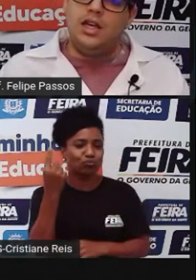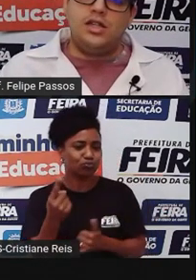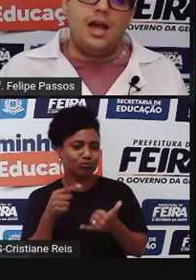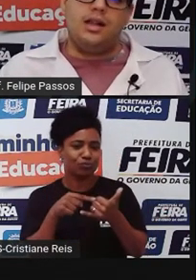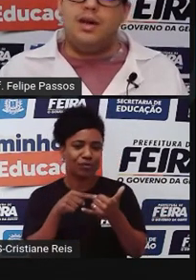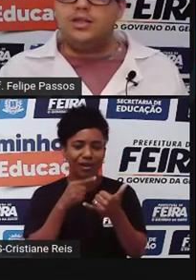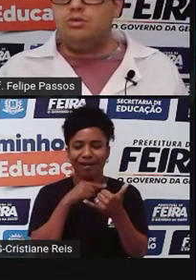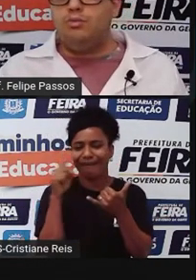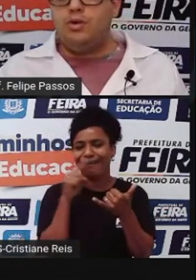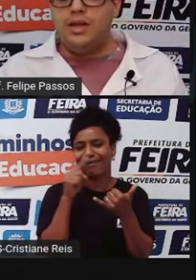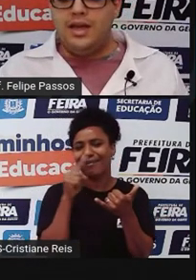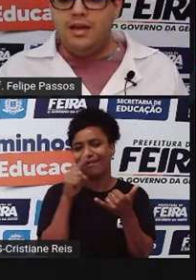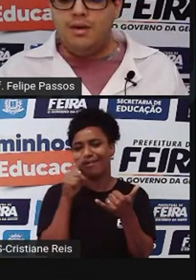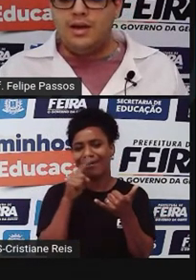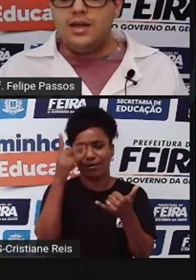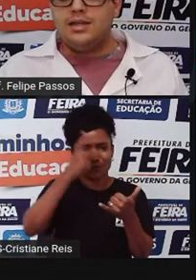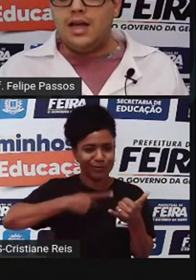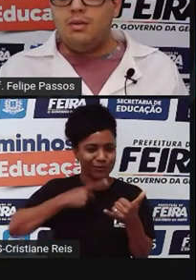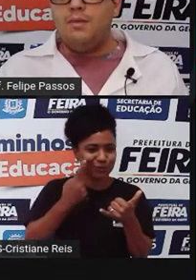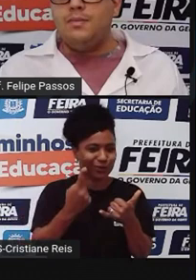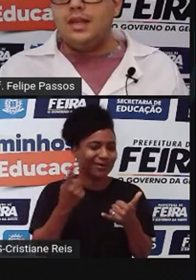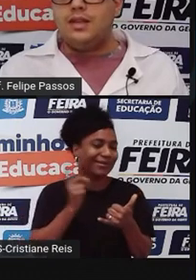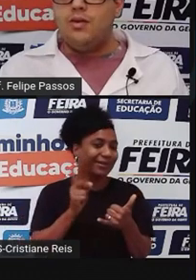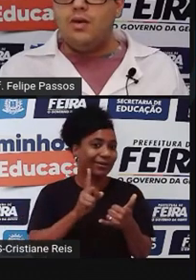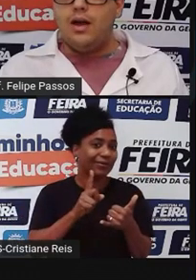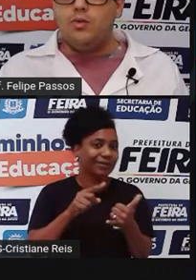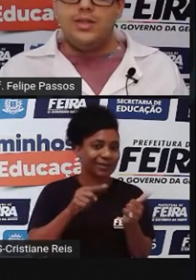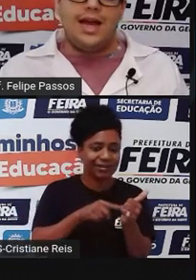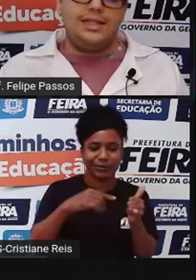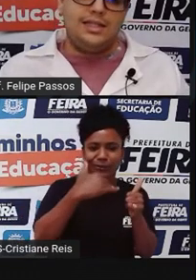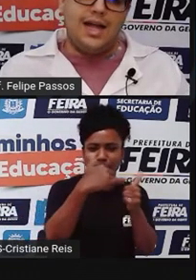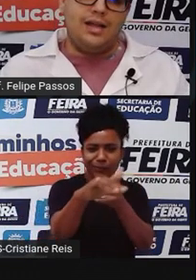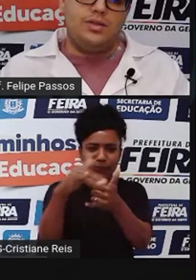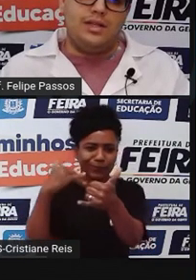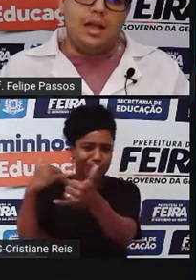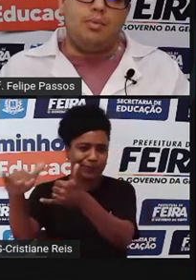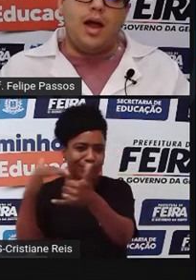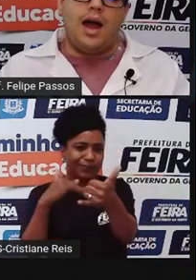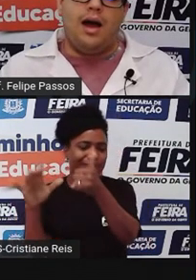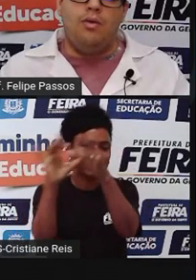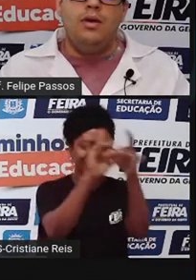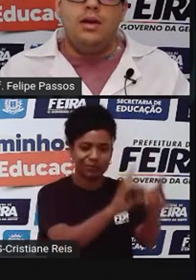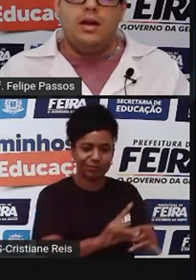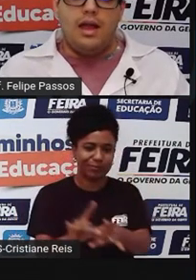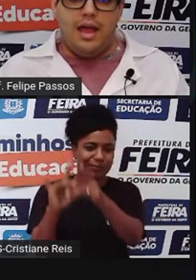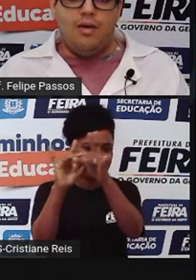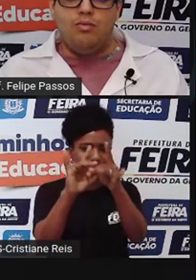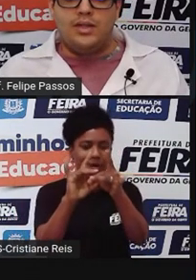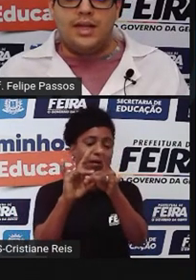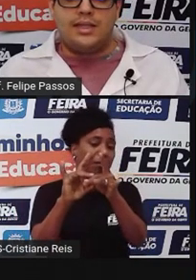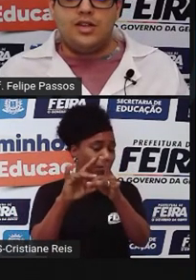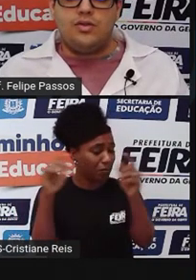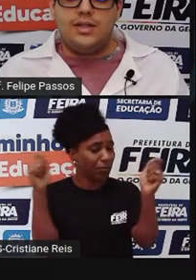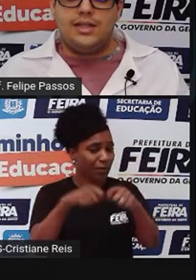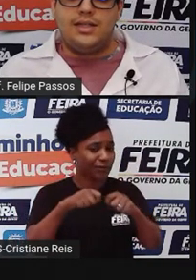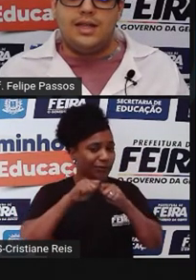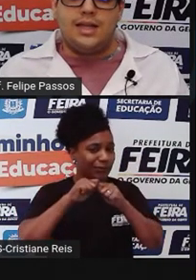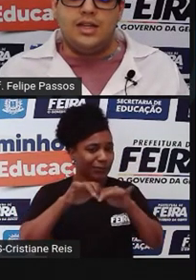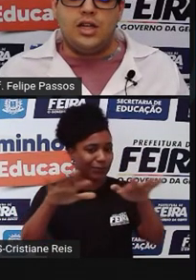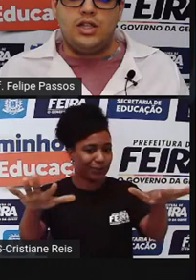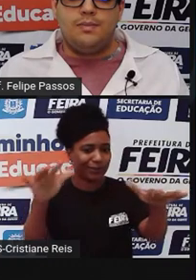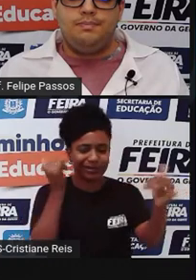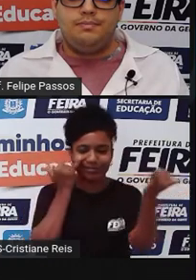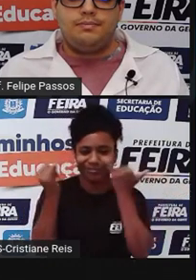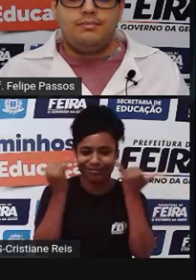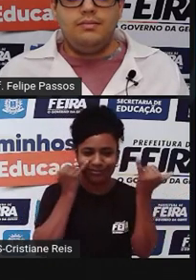então no dia seguinte reclamar sobre um problema sabe então os a esses dados em tempo real é uma das questões